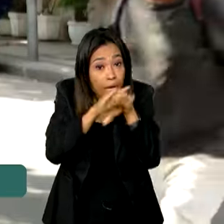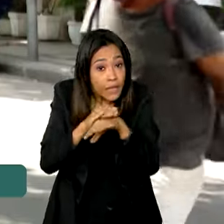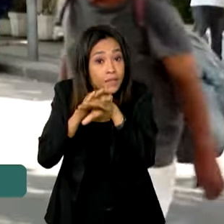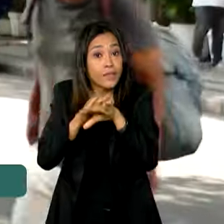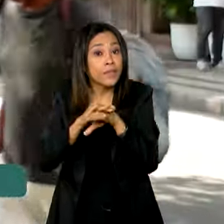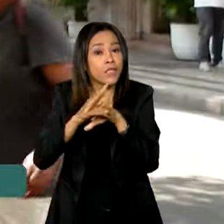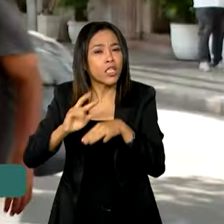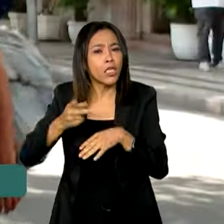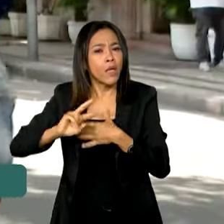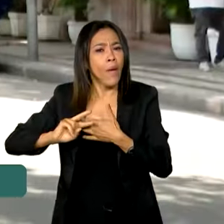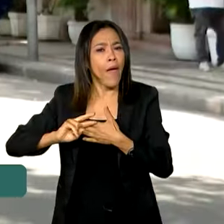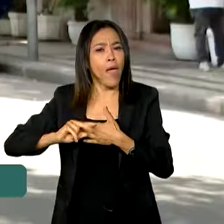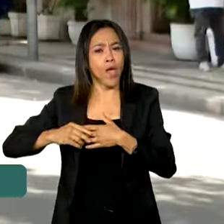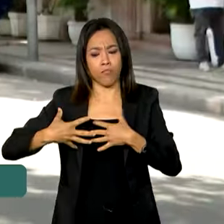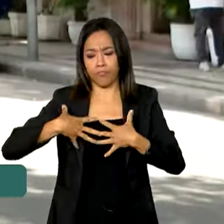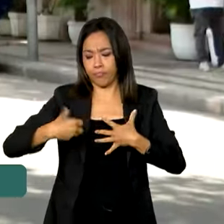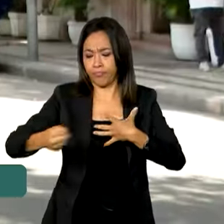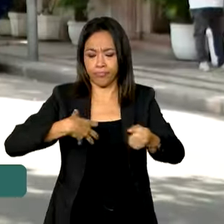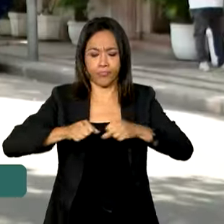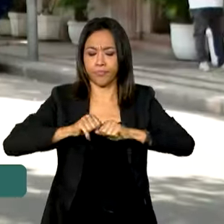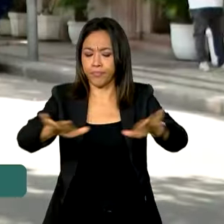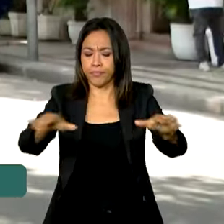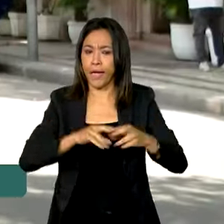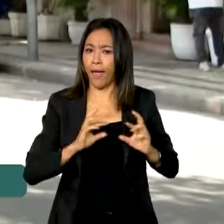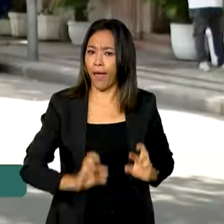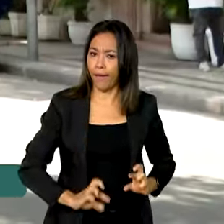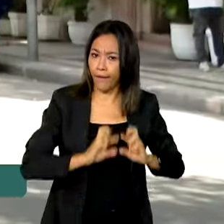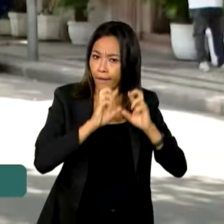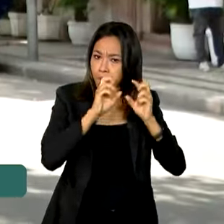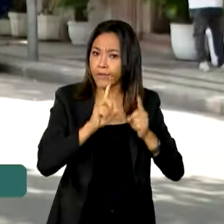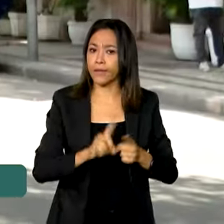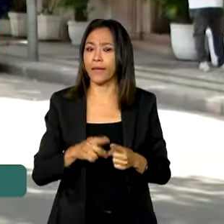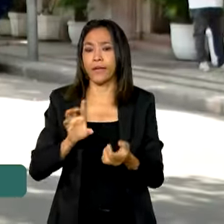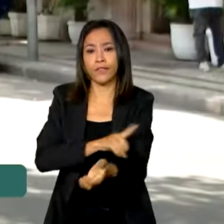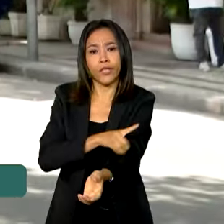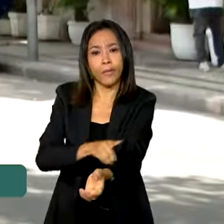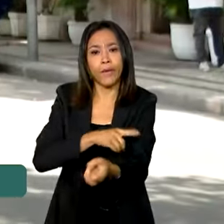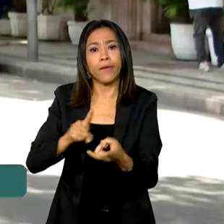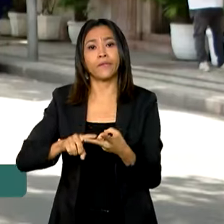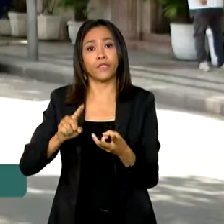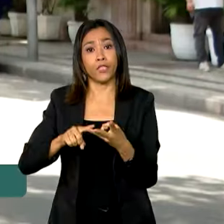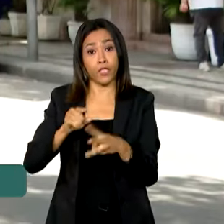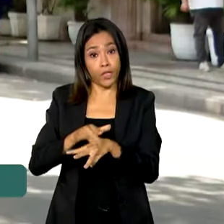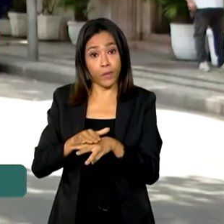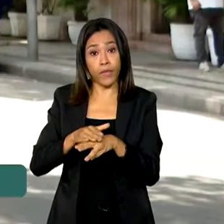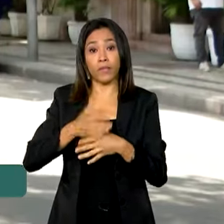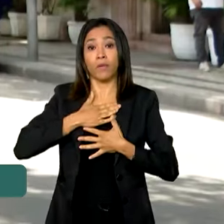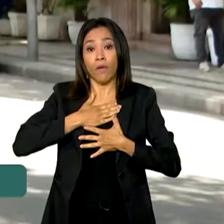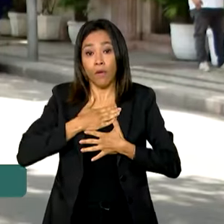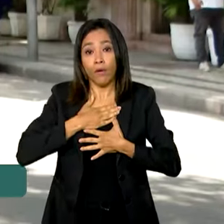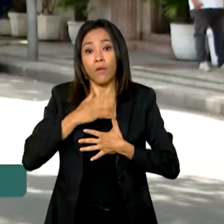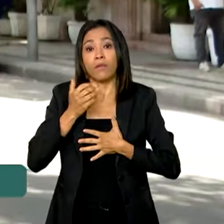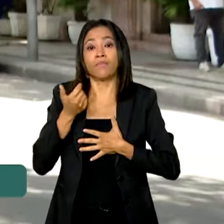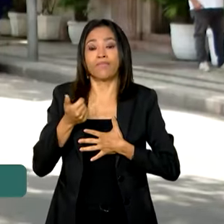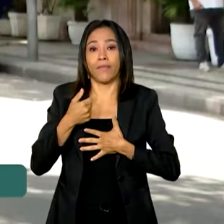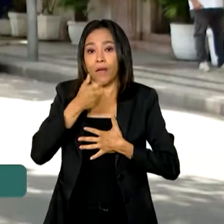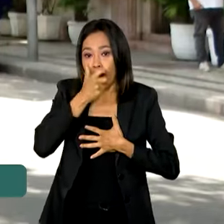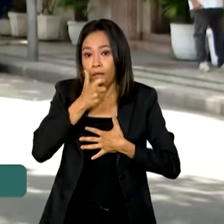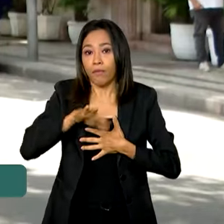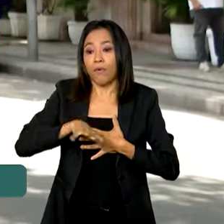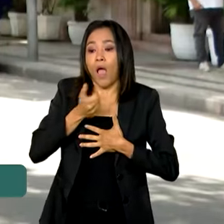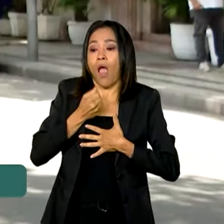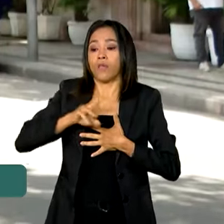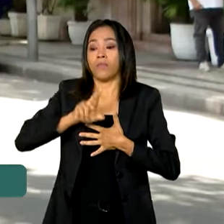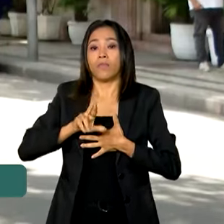de hipertensão, diabetes, câncer e doenças respiratórias, por exemplo. Essas informações são importantes porque ajudam